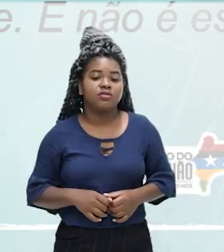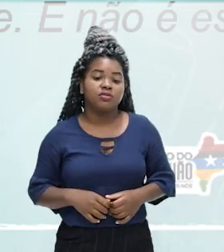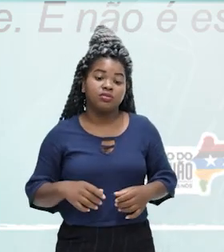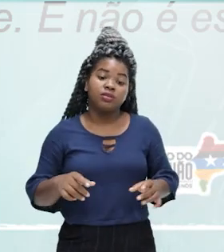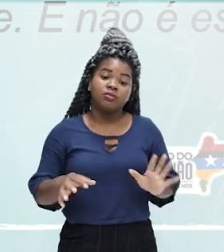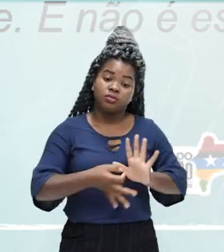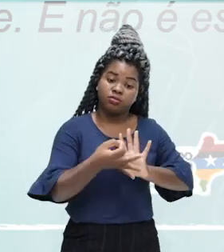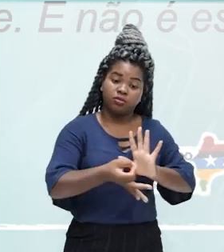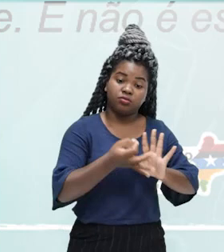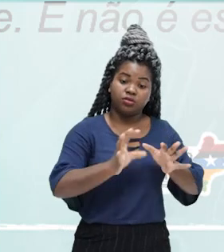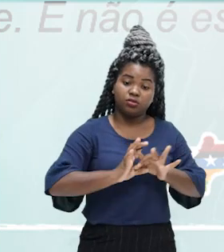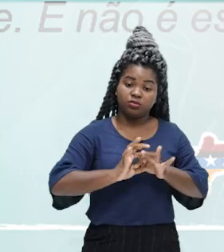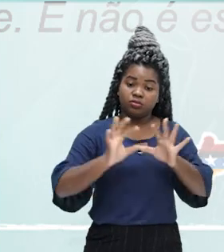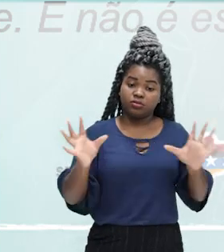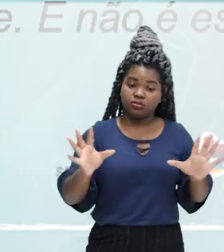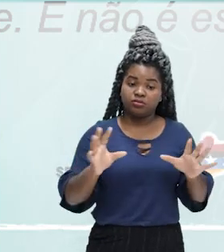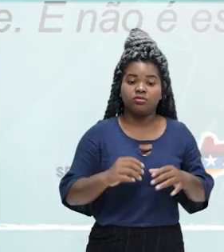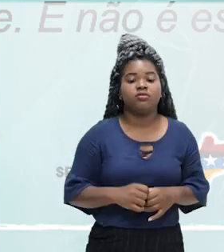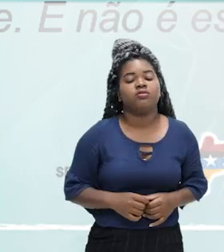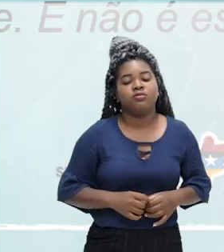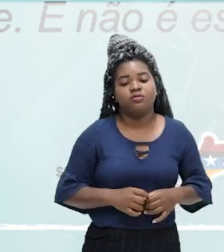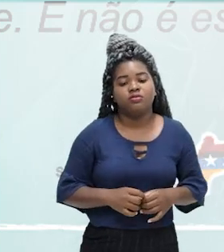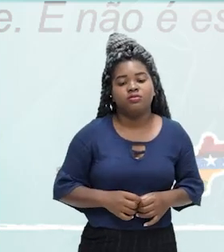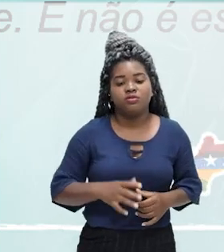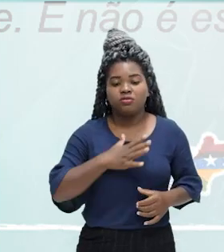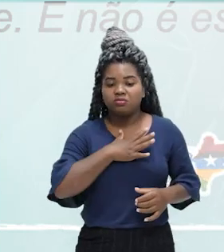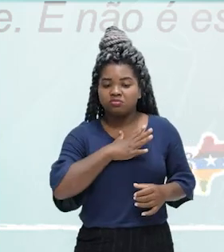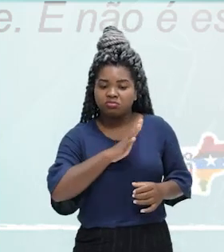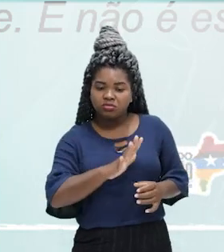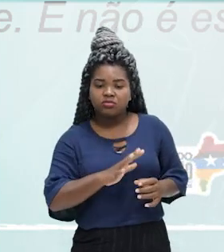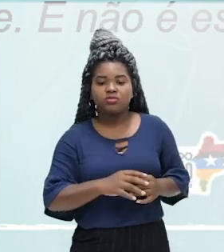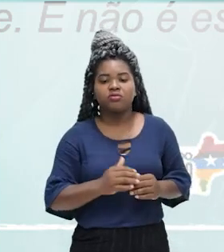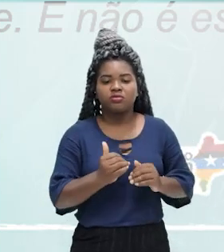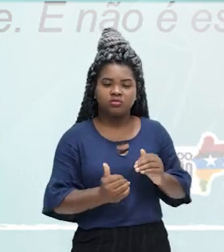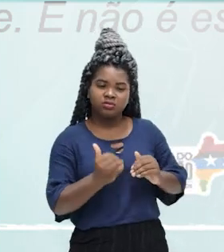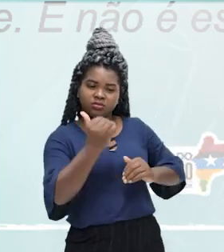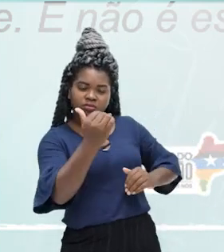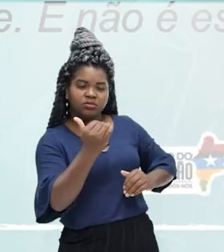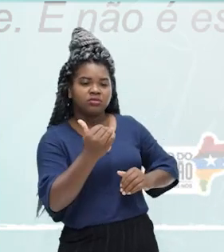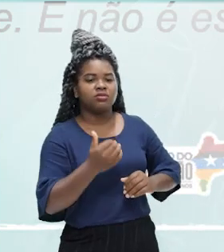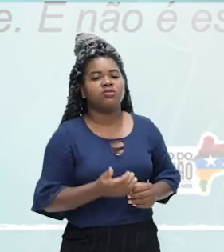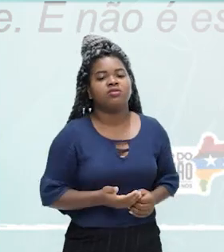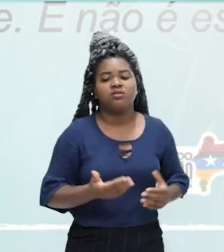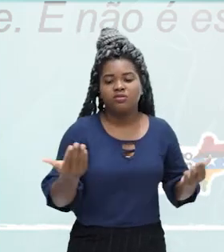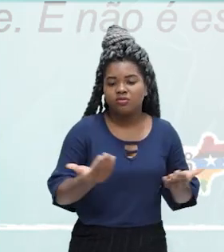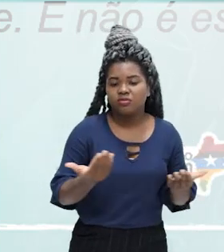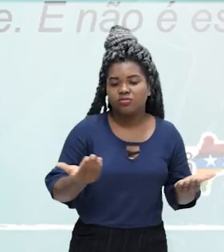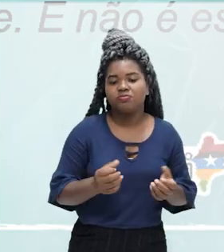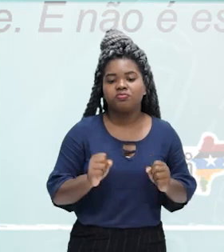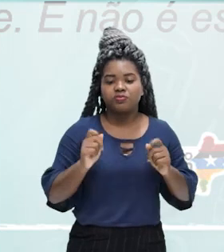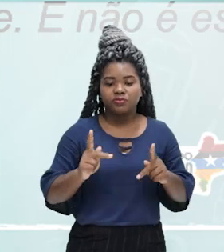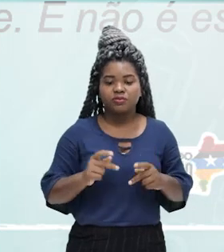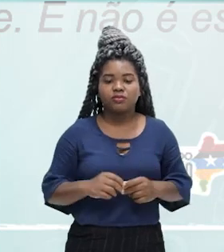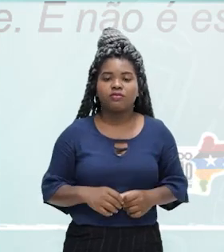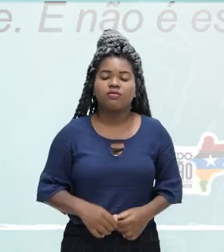livremente, e não é esta uma pequena superioridade neste tempo de conveniências.